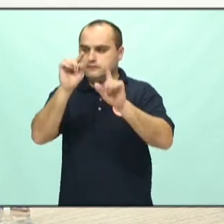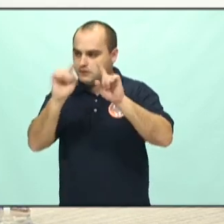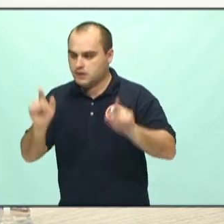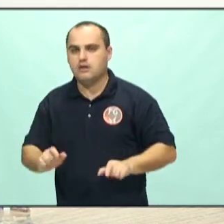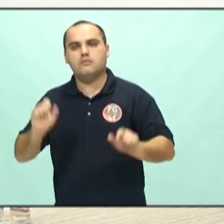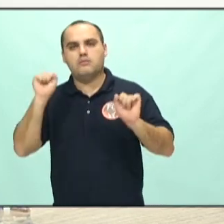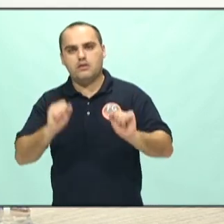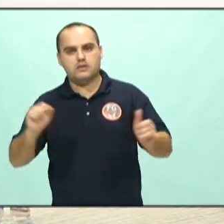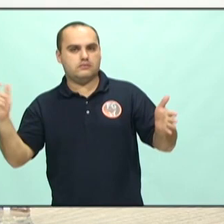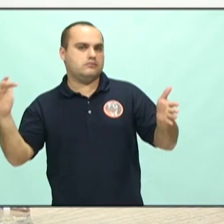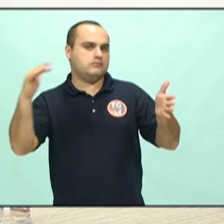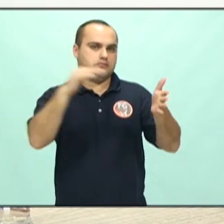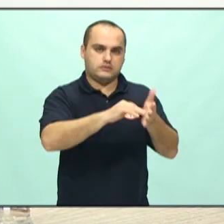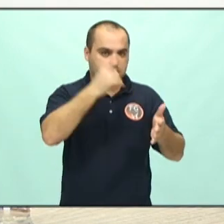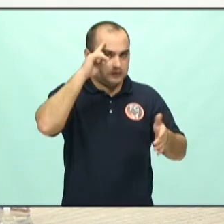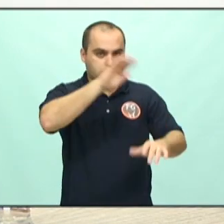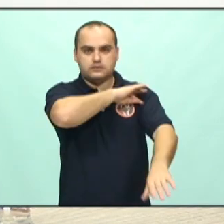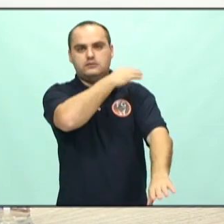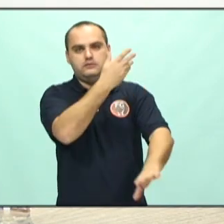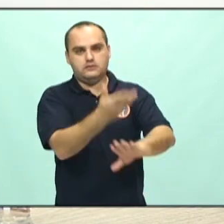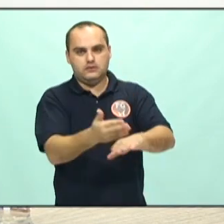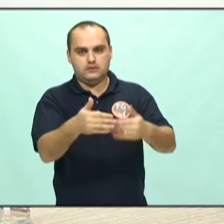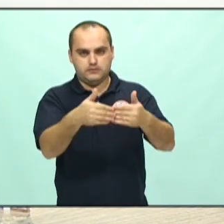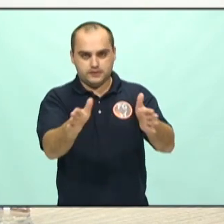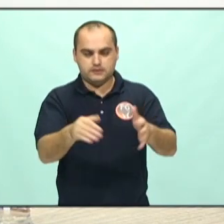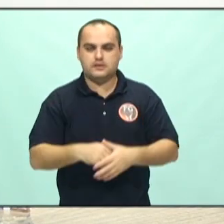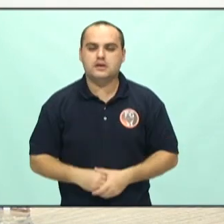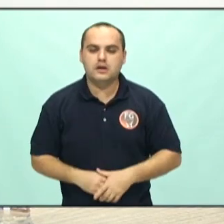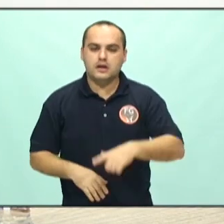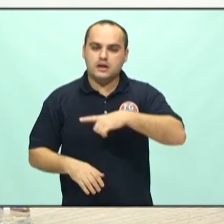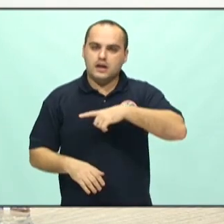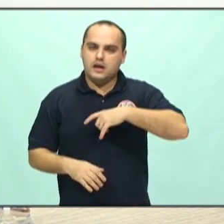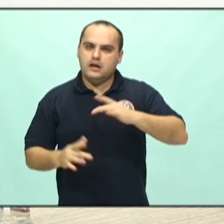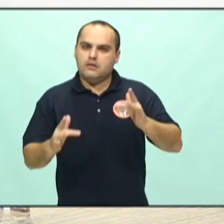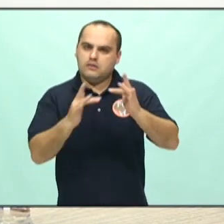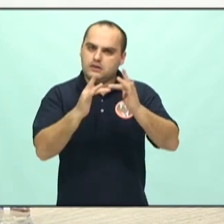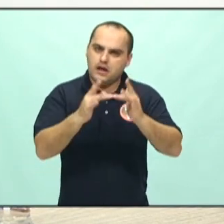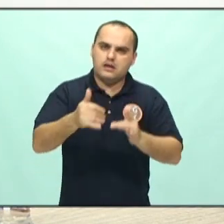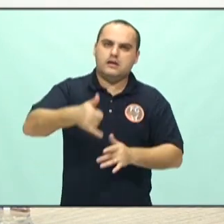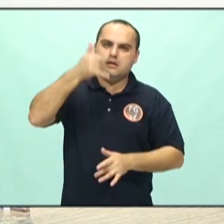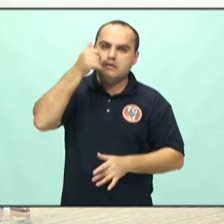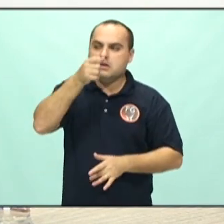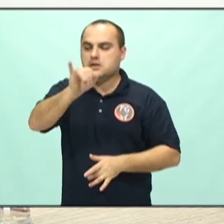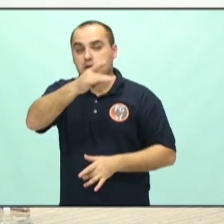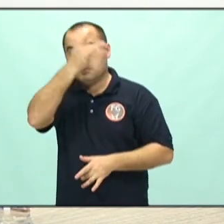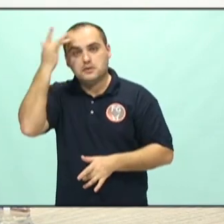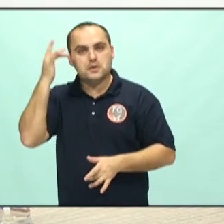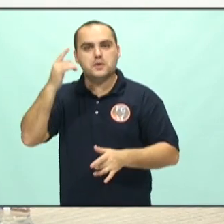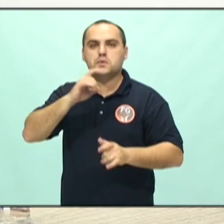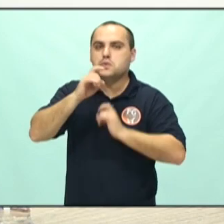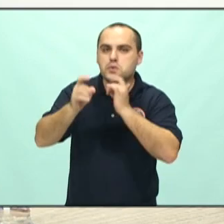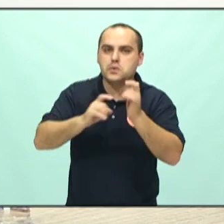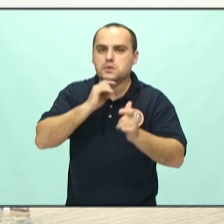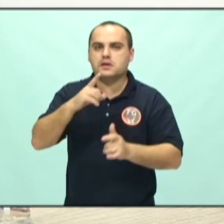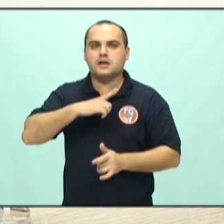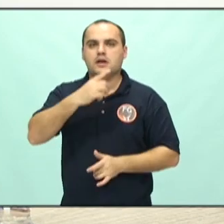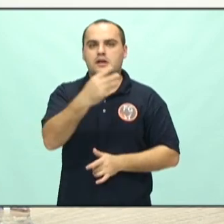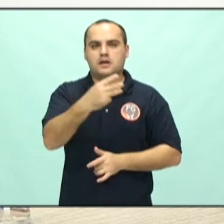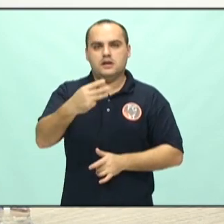indo buscar. Né? E eventualmente nós temos nossos contatos aí telefônicos também para eventuais dúvidas que o servidor tenha,